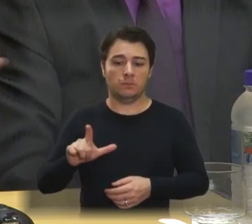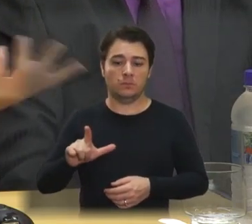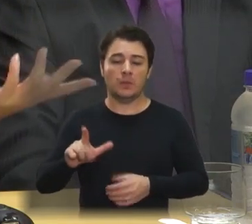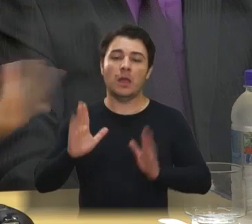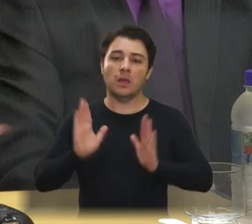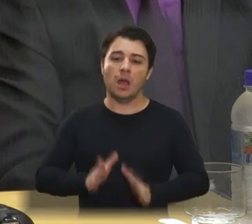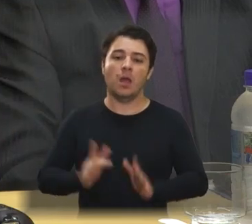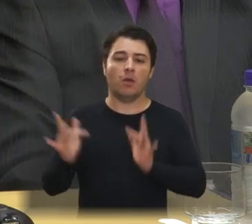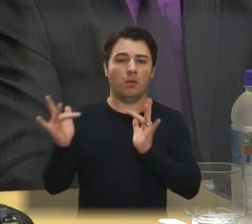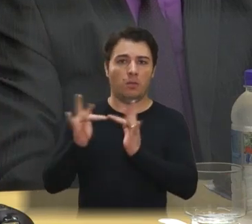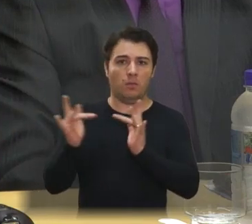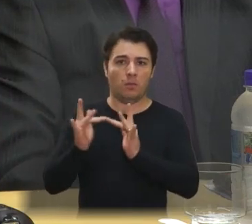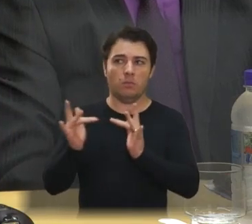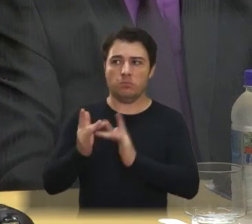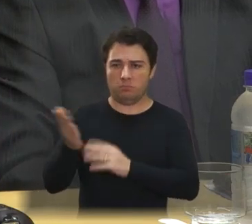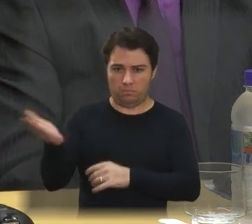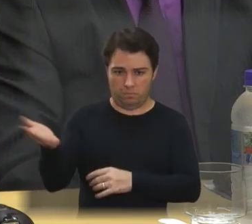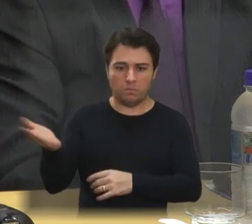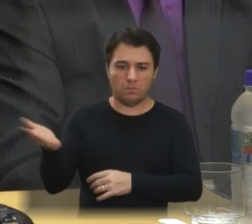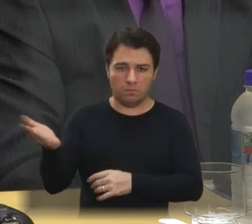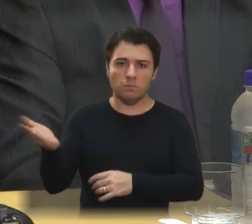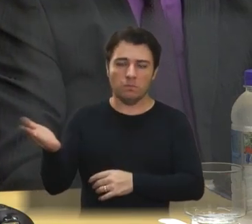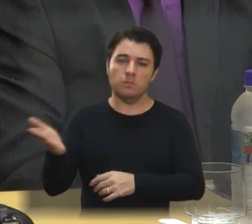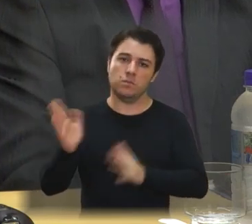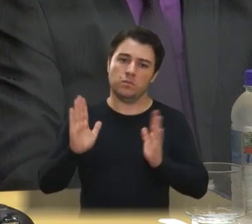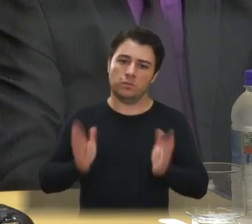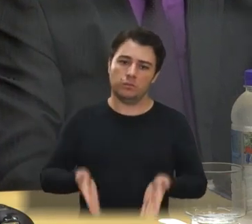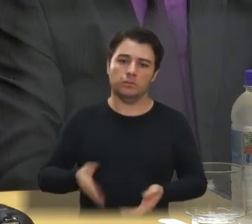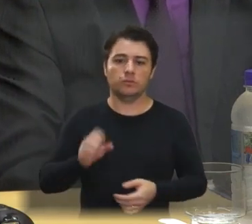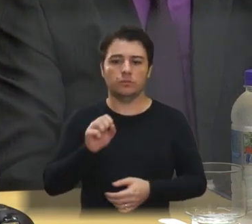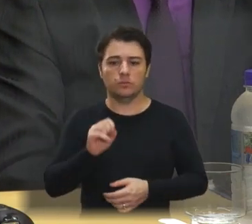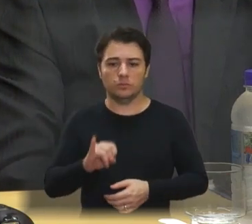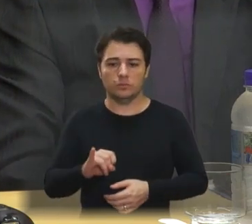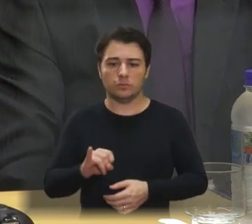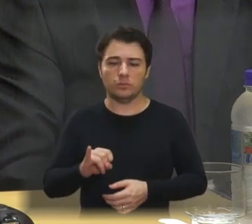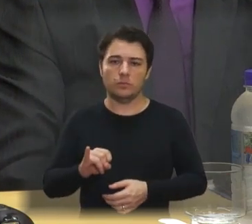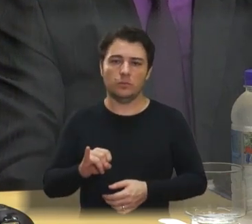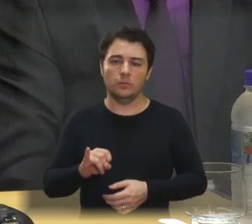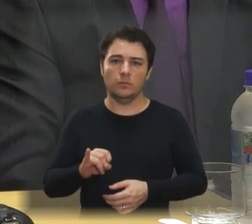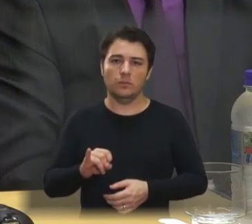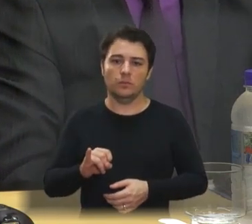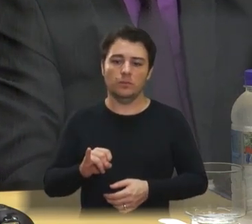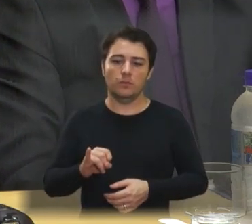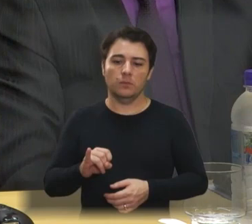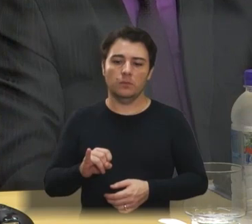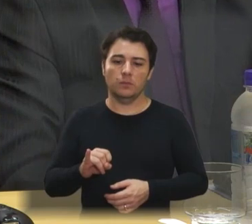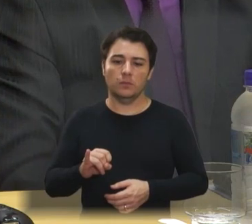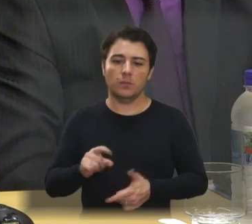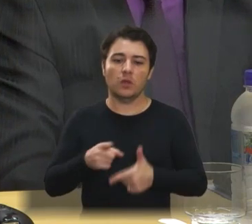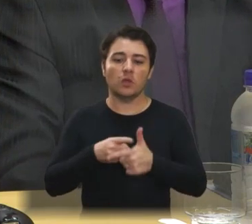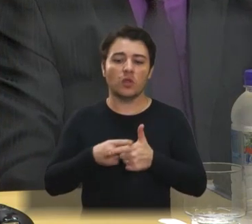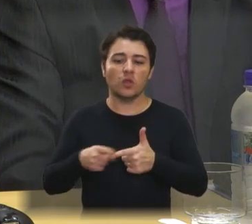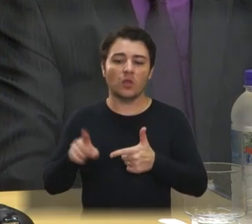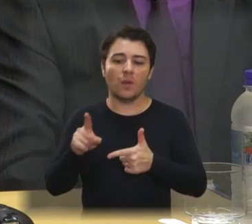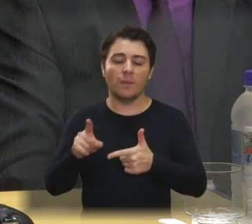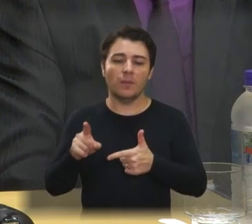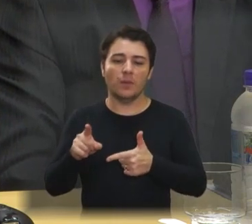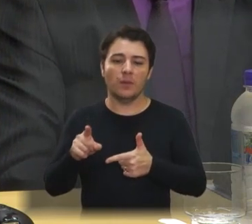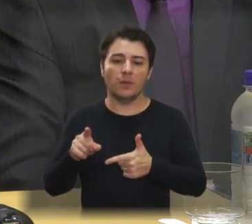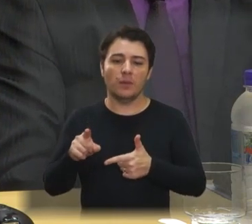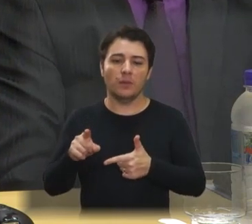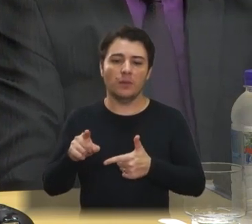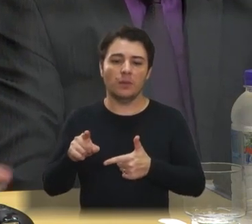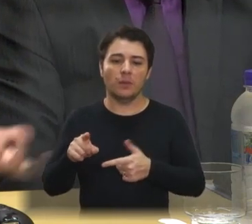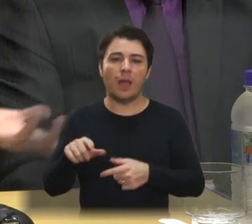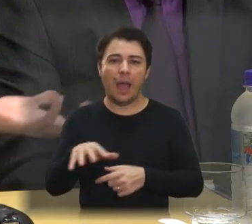tem contato com eles no que o que se refere à área de